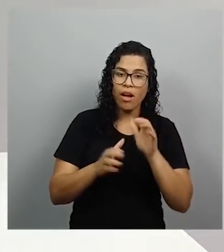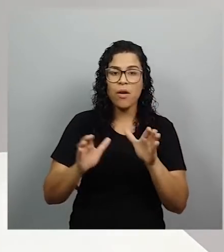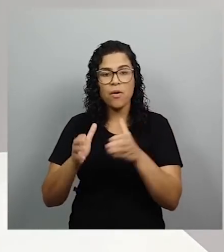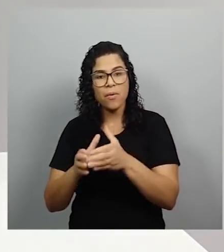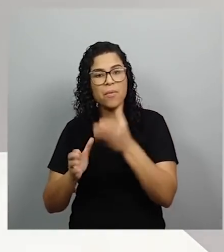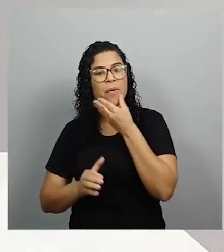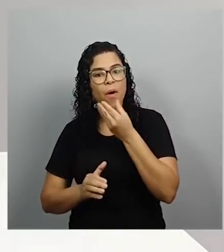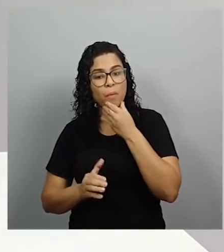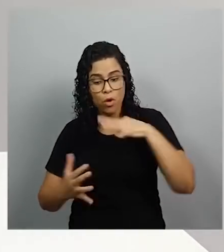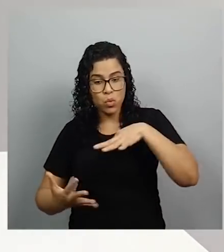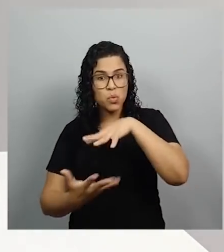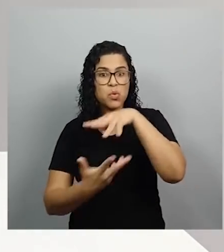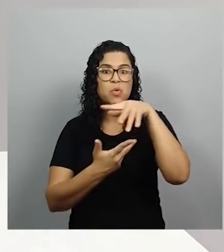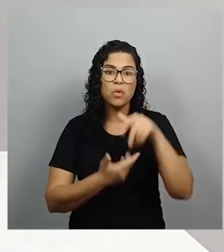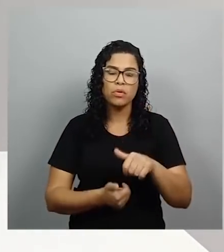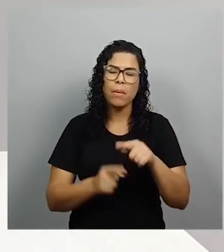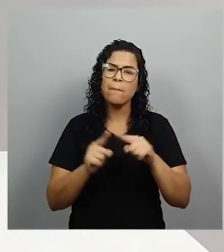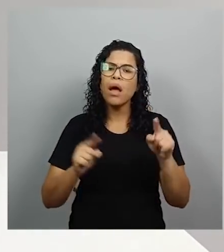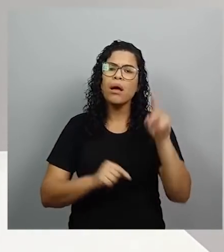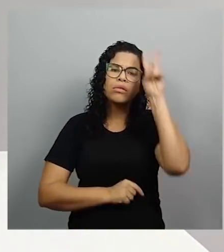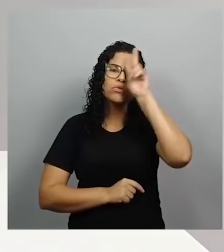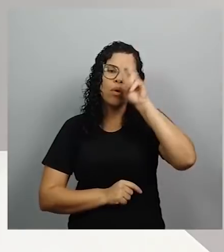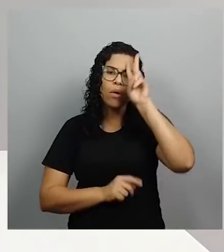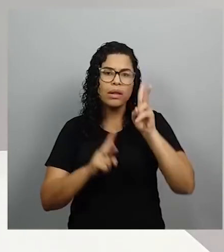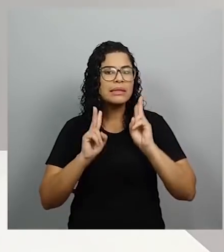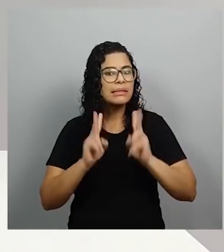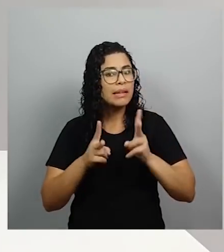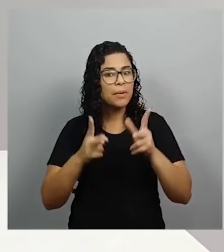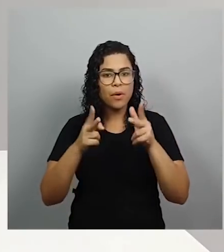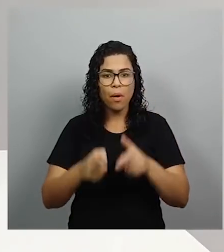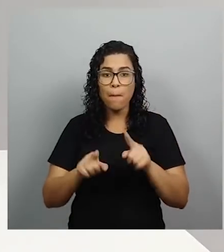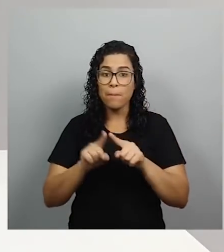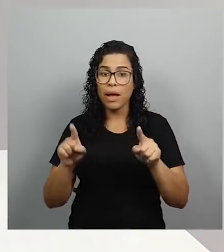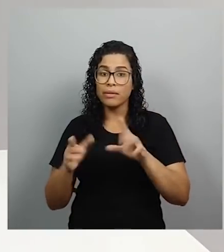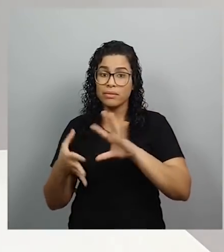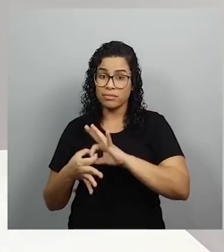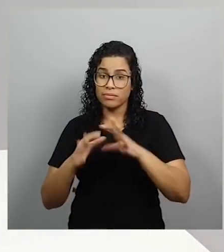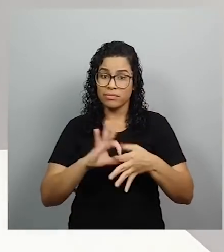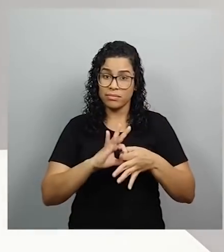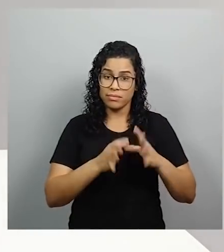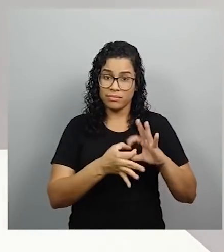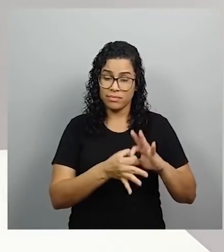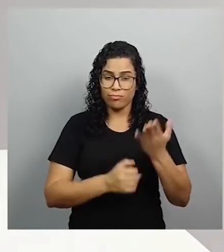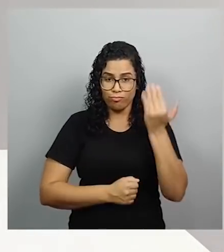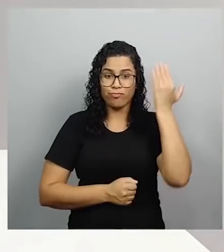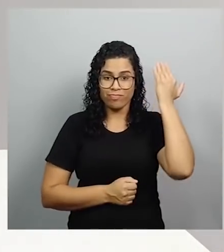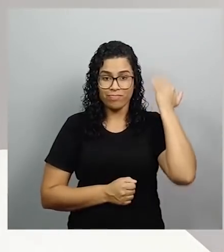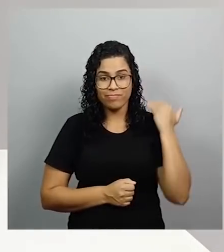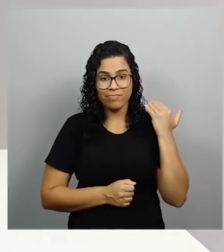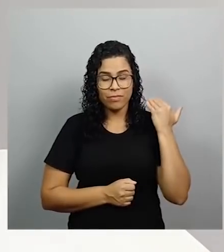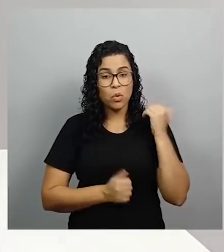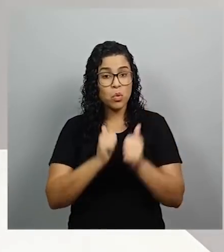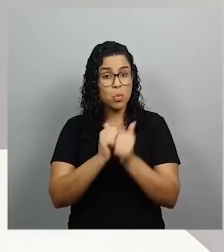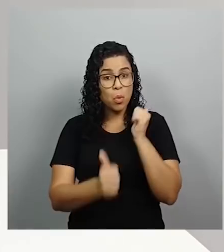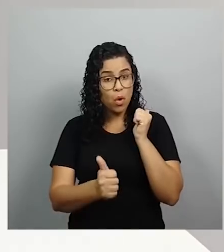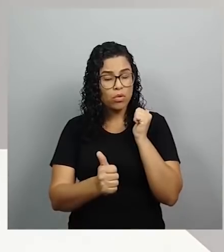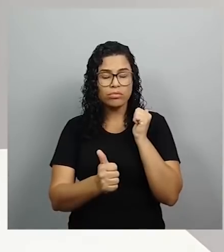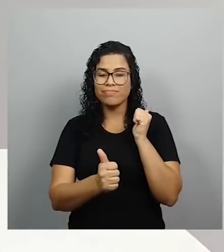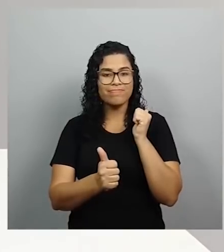inteiro. Mas essa história não foi sempre assim. Os Jogos Olímpicos da Antiguidade, por exemplo, o esporte não